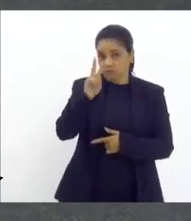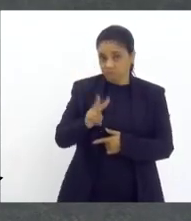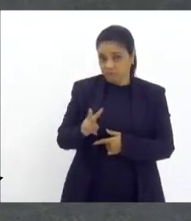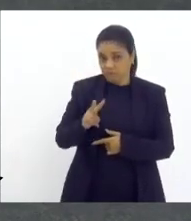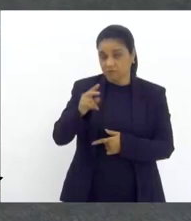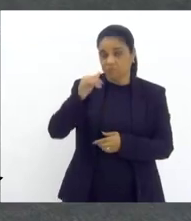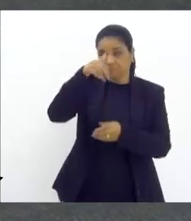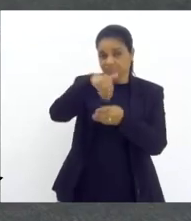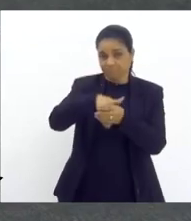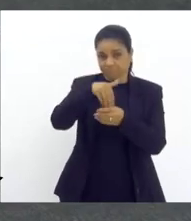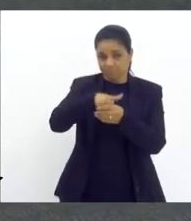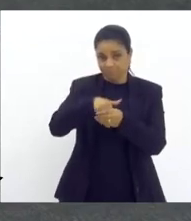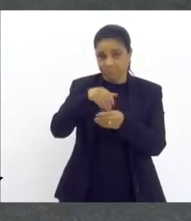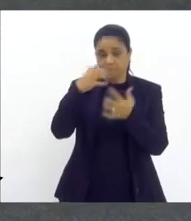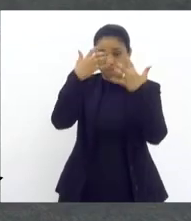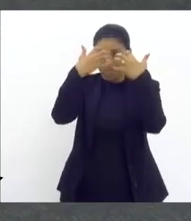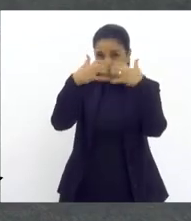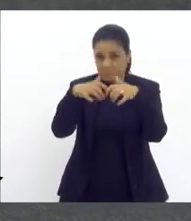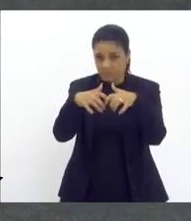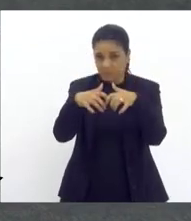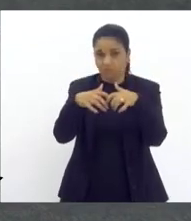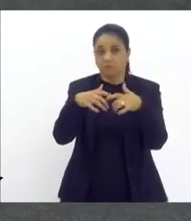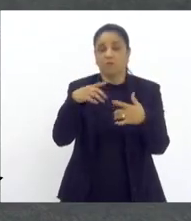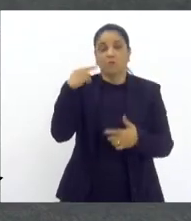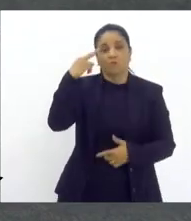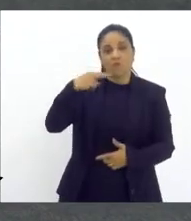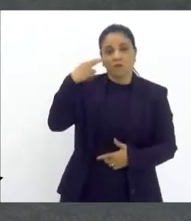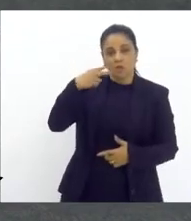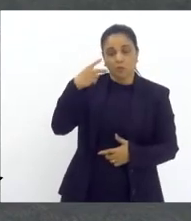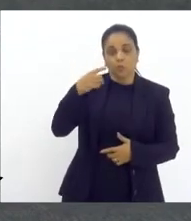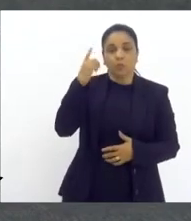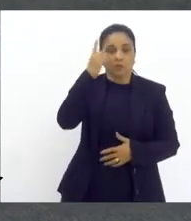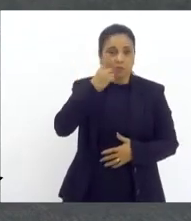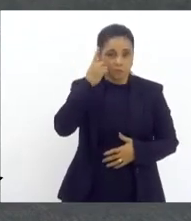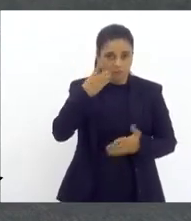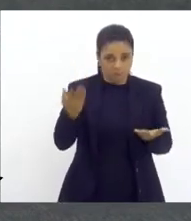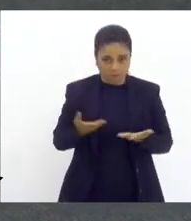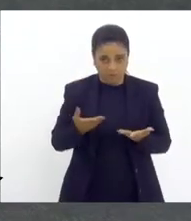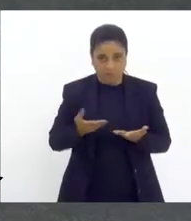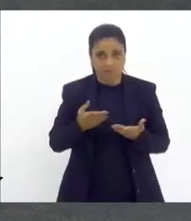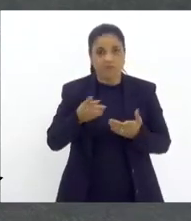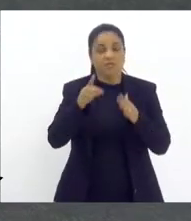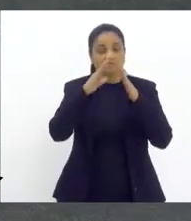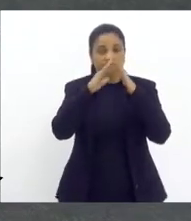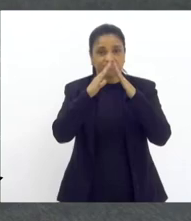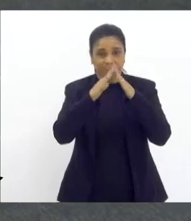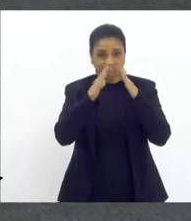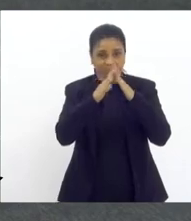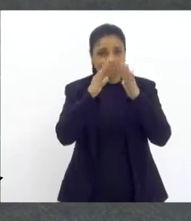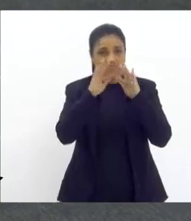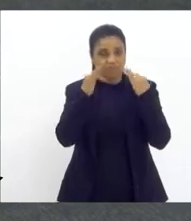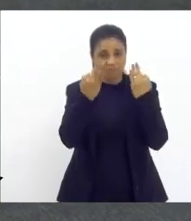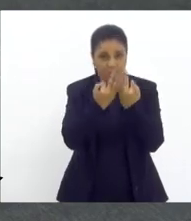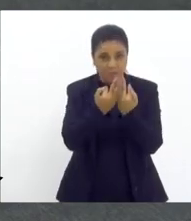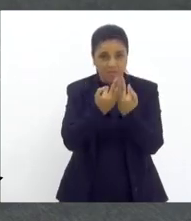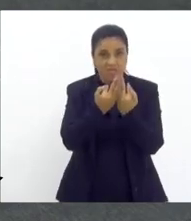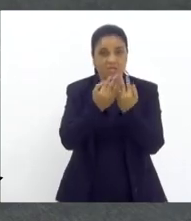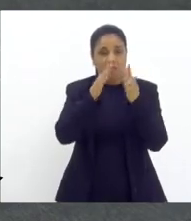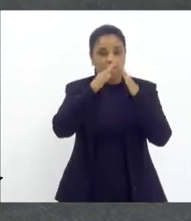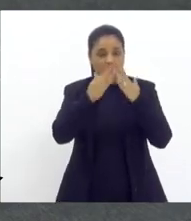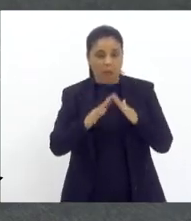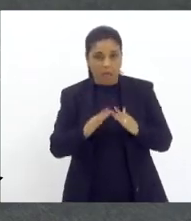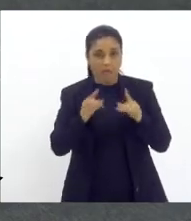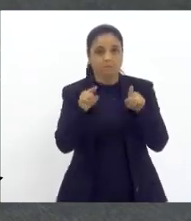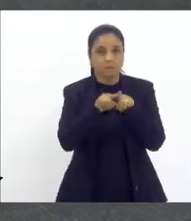como Deputado e dizer para as famílias vítimas da tragédia que tiveram seus aluguéis sociais cortados pelo Governador